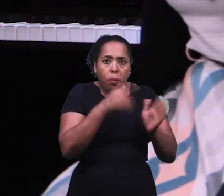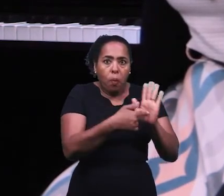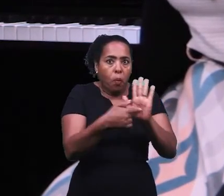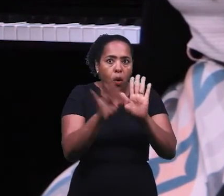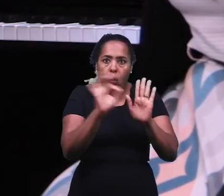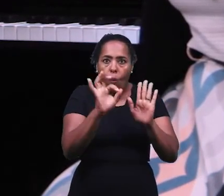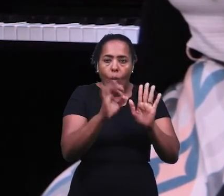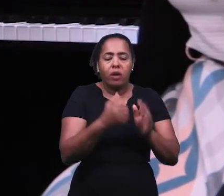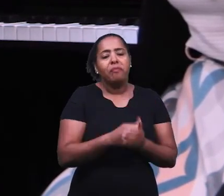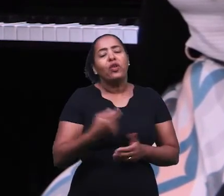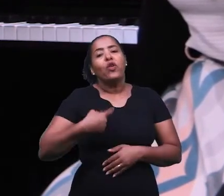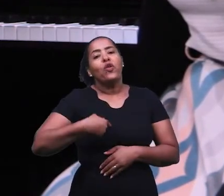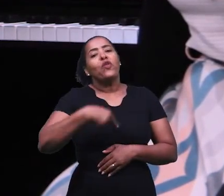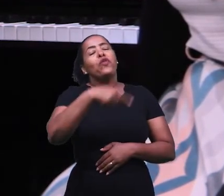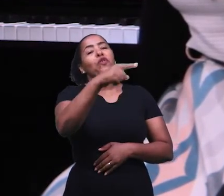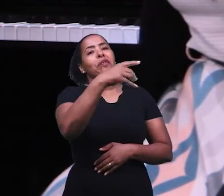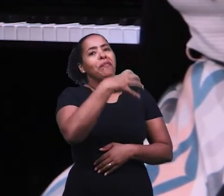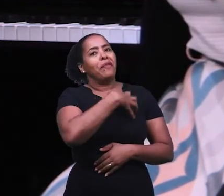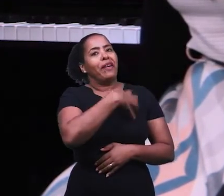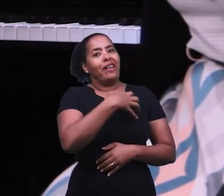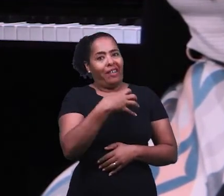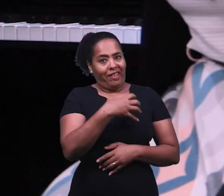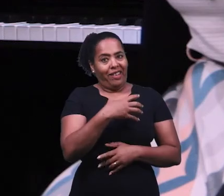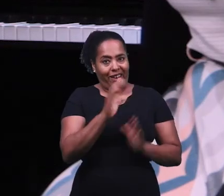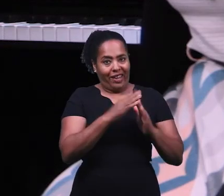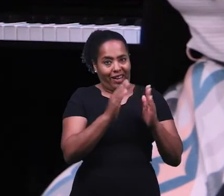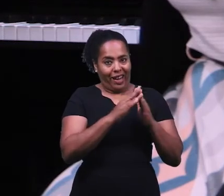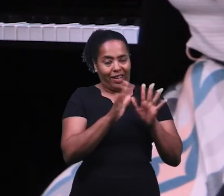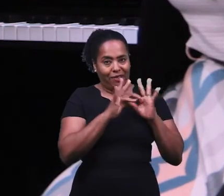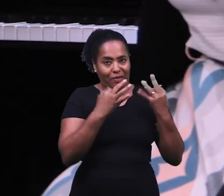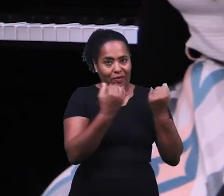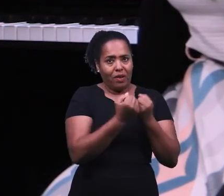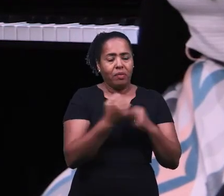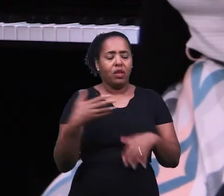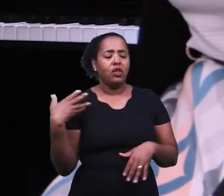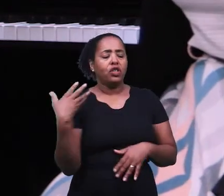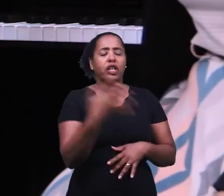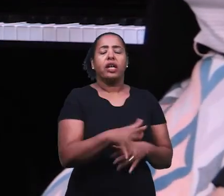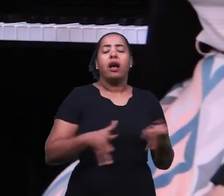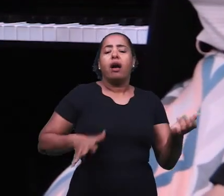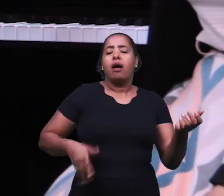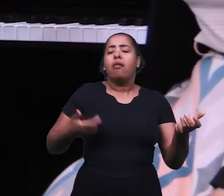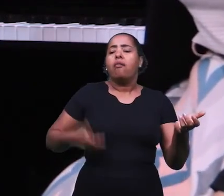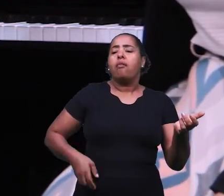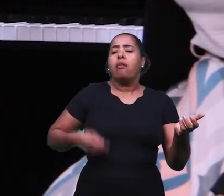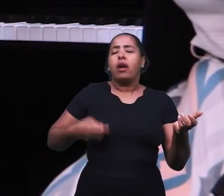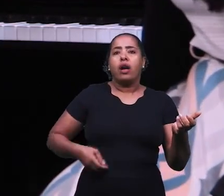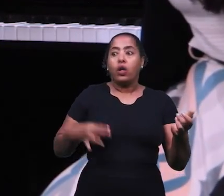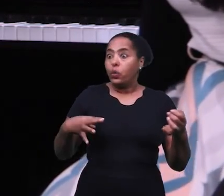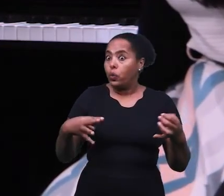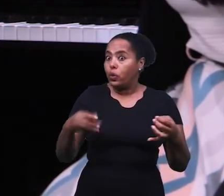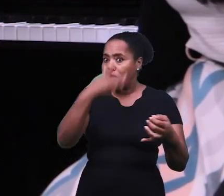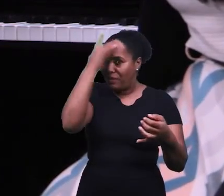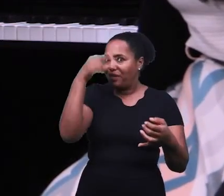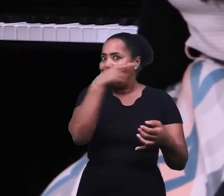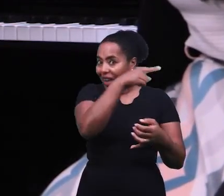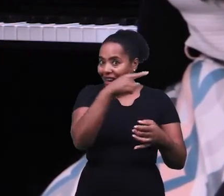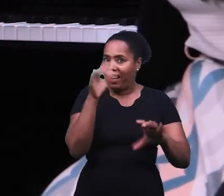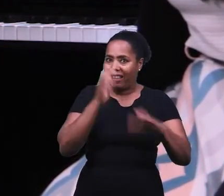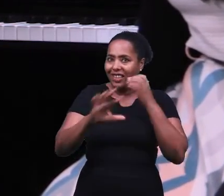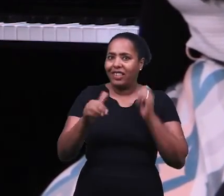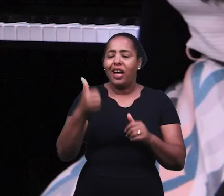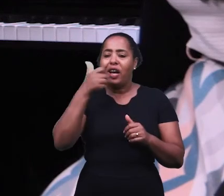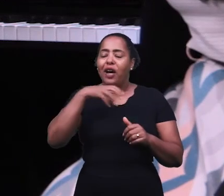Deixei quietinho, escrevi, não falei com ninguém do louvor. Fui pra Bahia, pra casa dos meus pais. Cheguei lá na Bahia, eu tocando